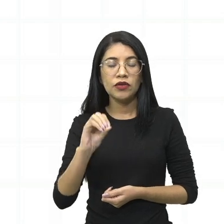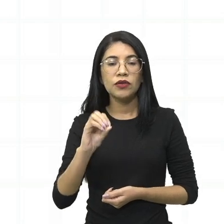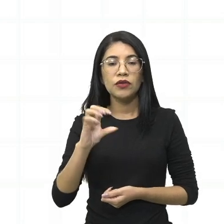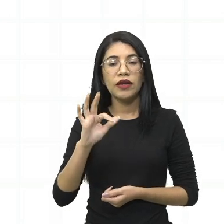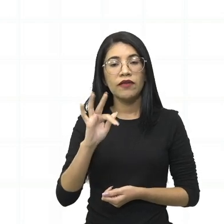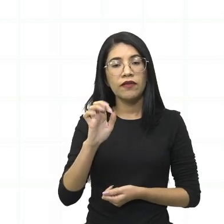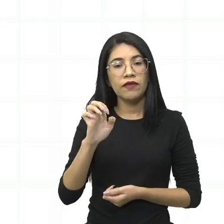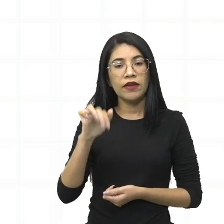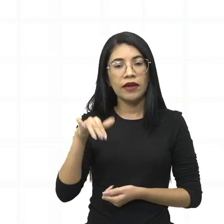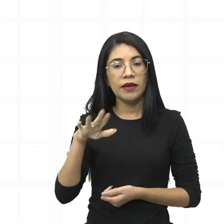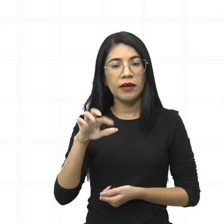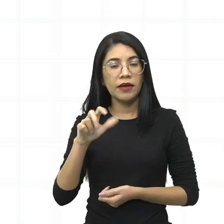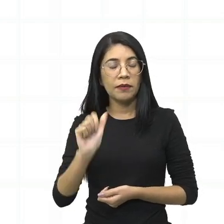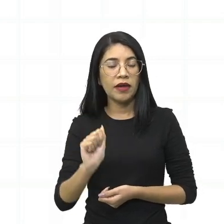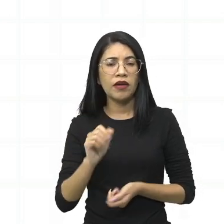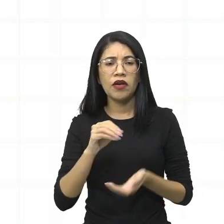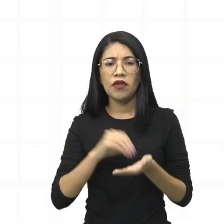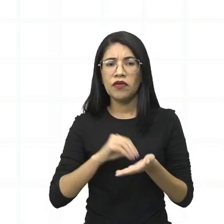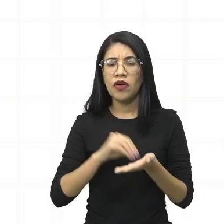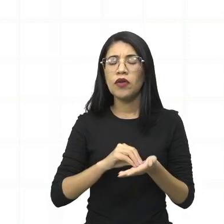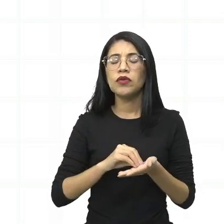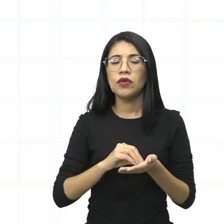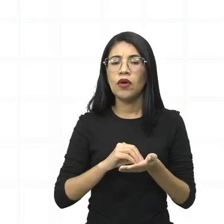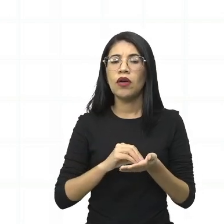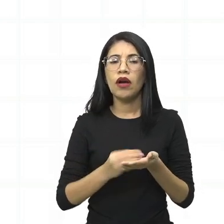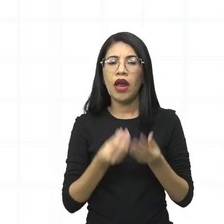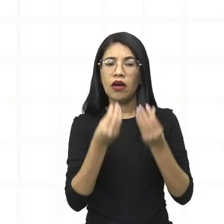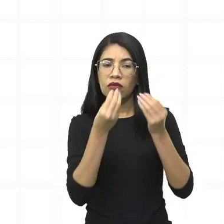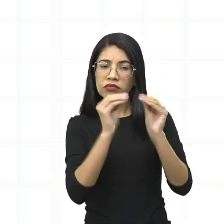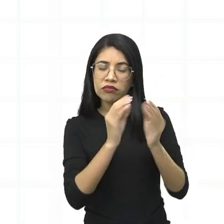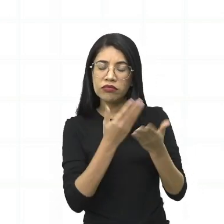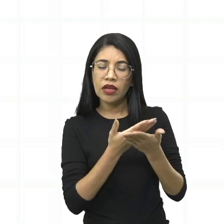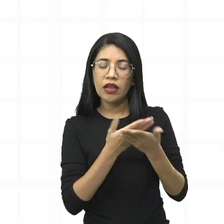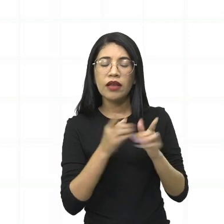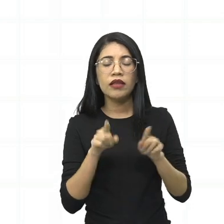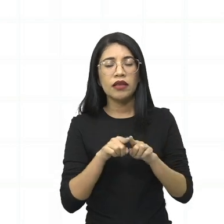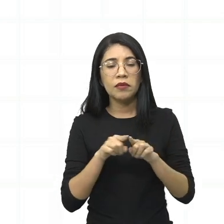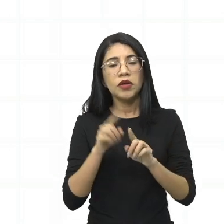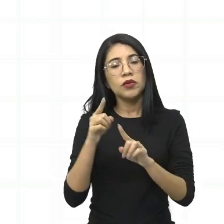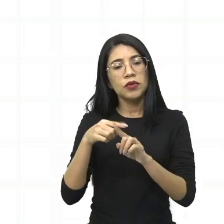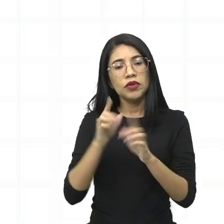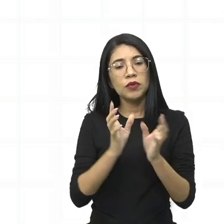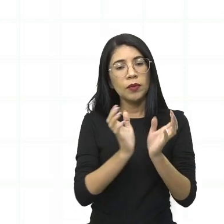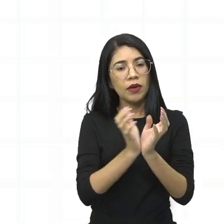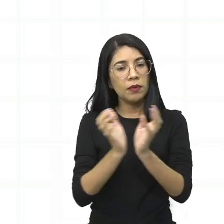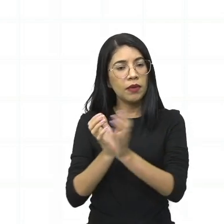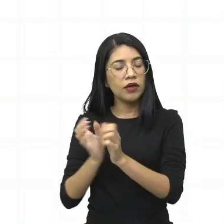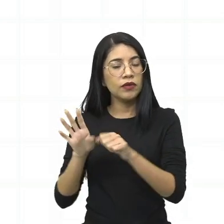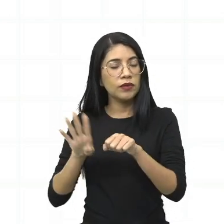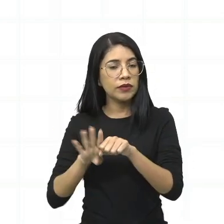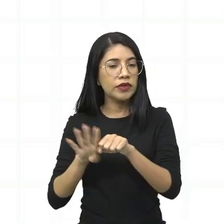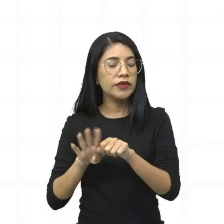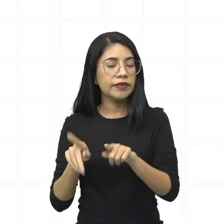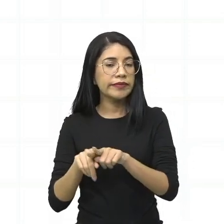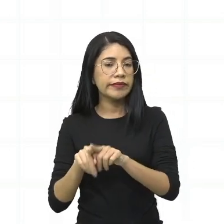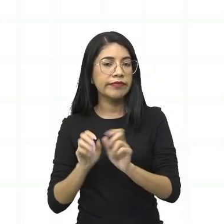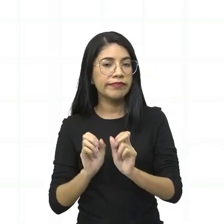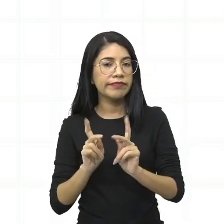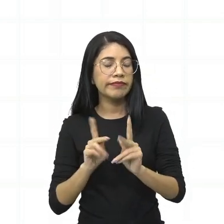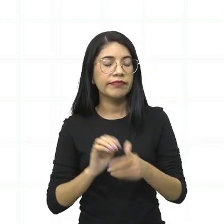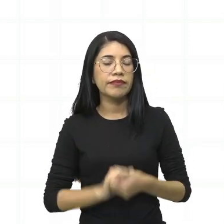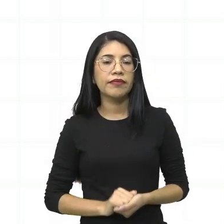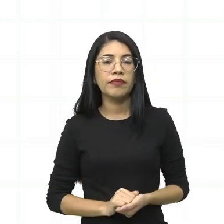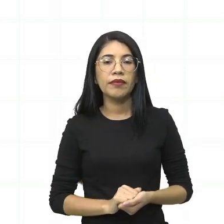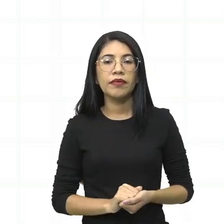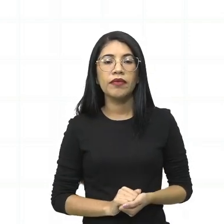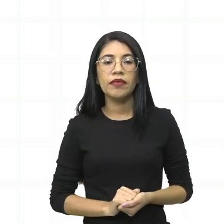fêmea, e não está contemplado aqui nessa aula, mas também é uma forma de classificação do nosso substantivo, certo? Então,